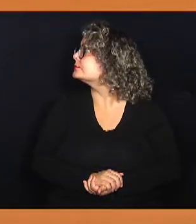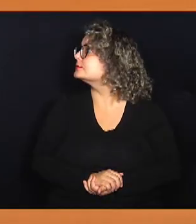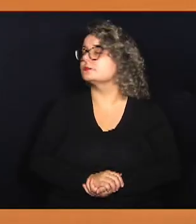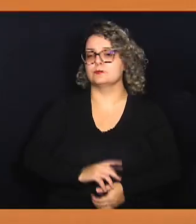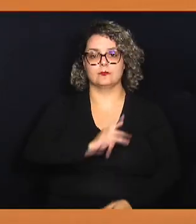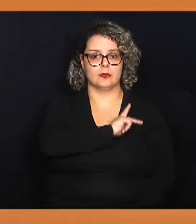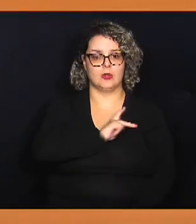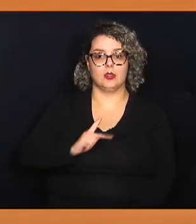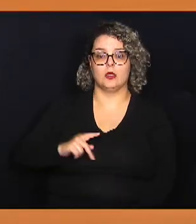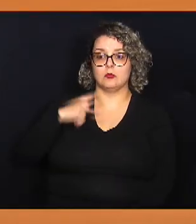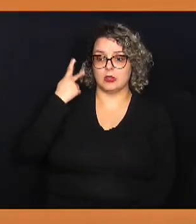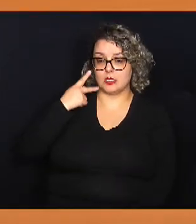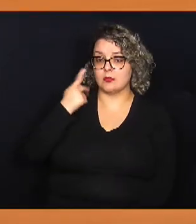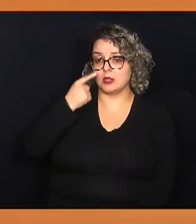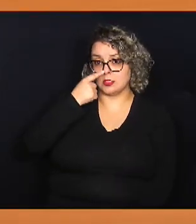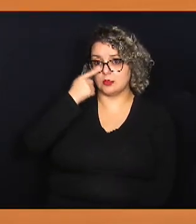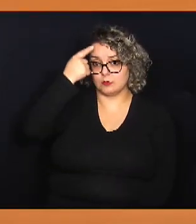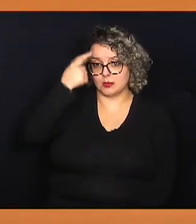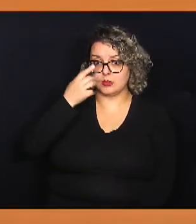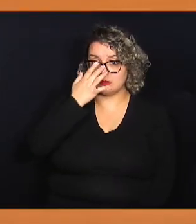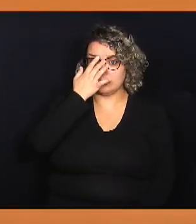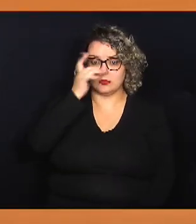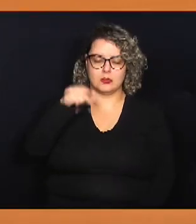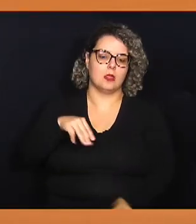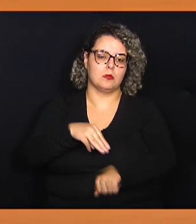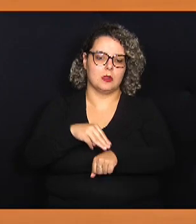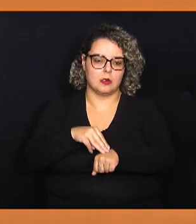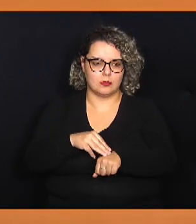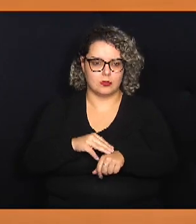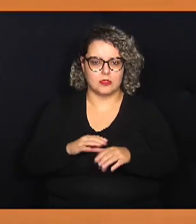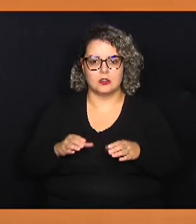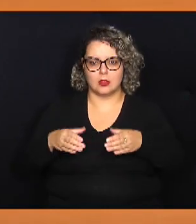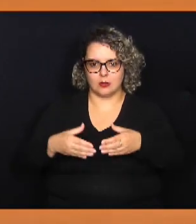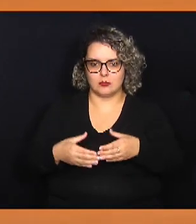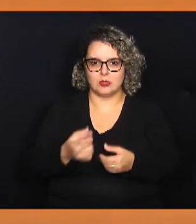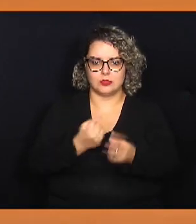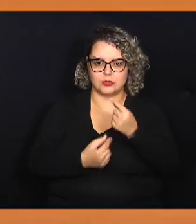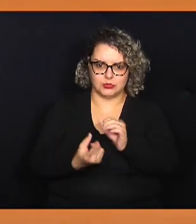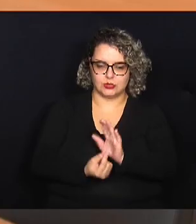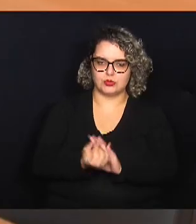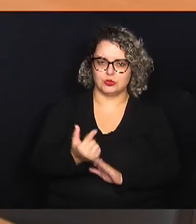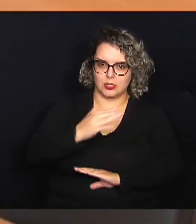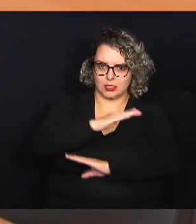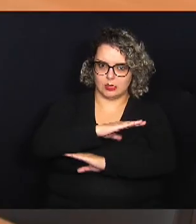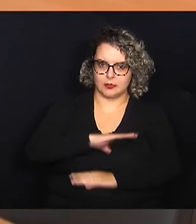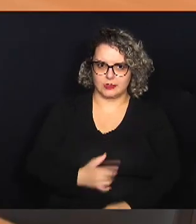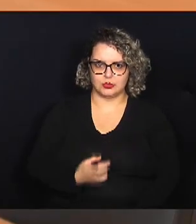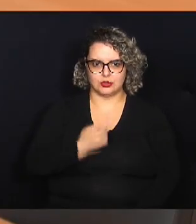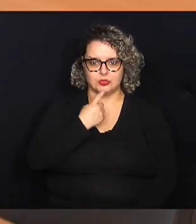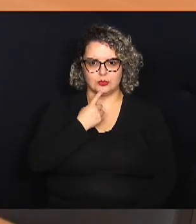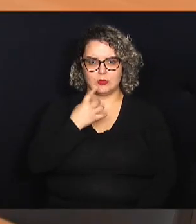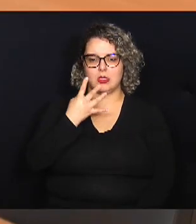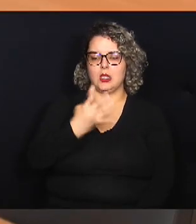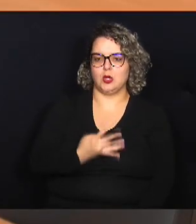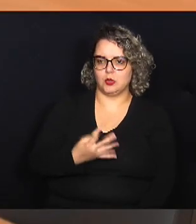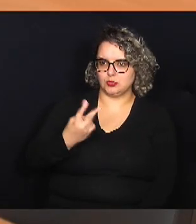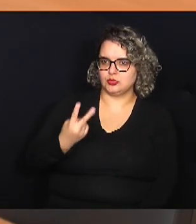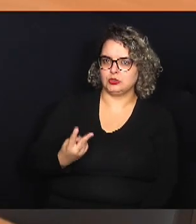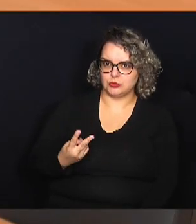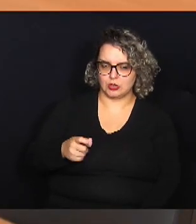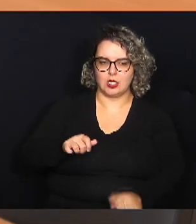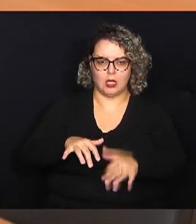Presidida pela vereadora Paola Miguel, que é membro da Comissão de Finanças e Orçamento da Câmara de Campinas, a 42ª